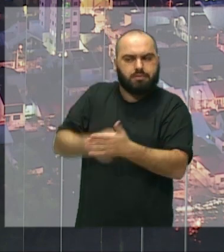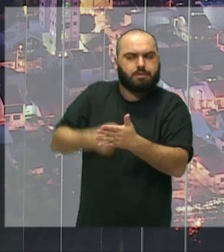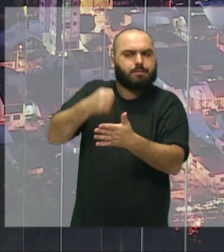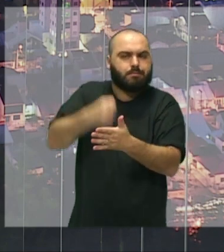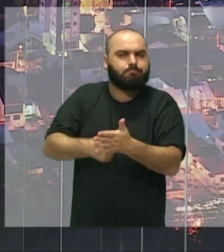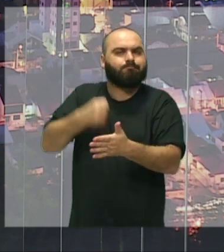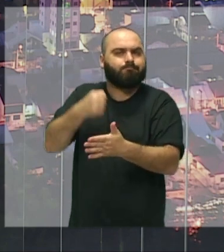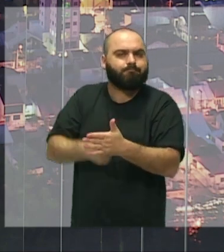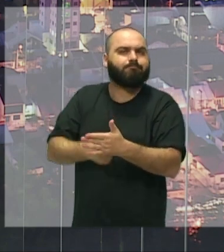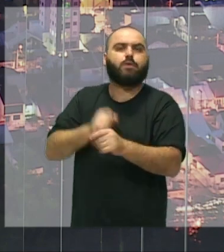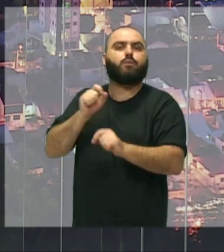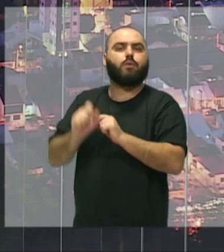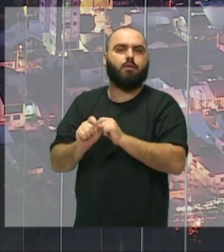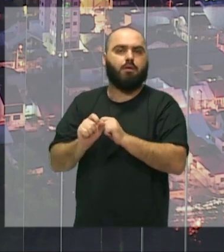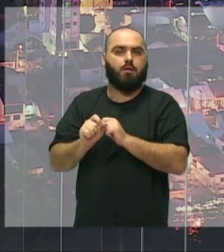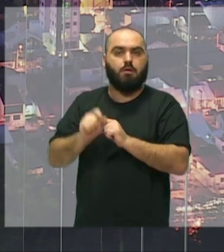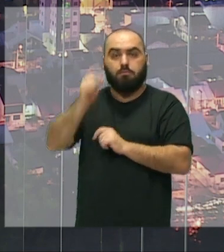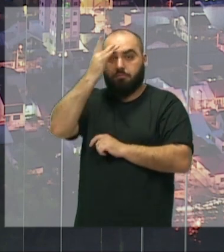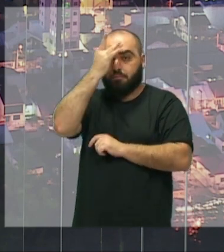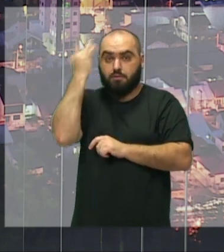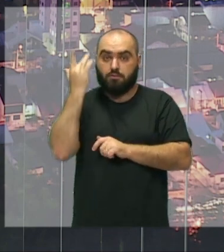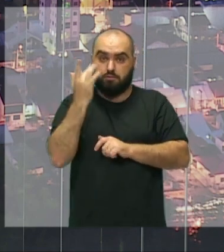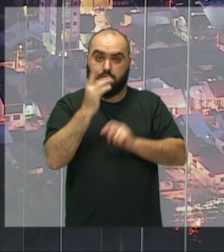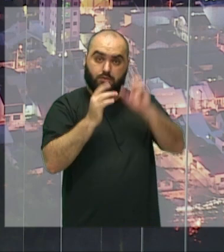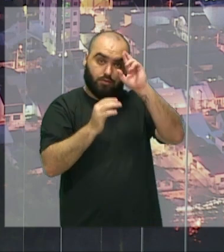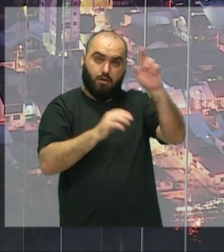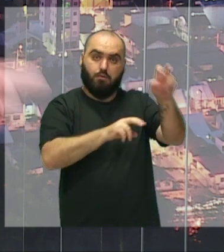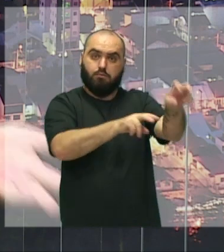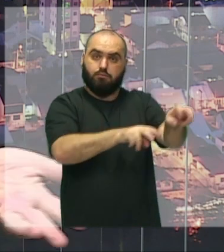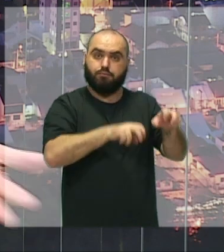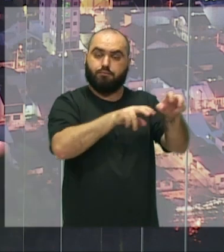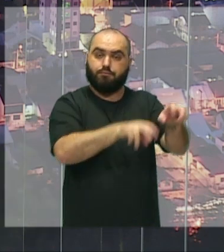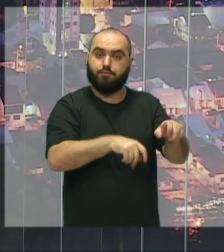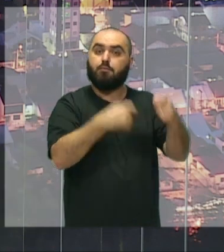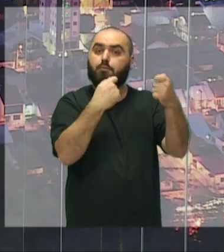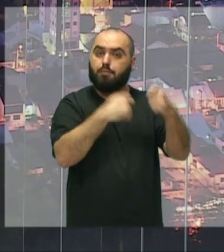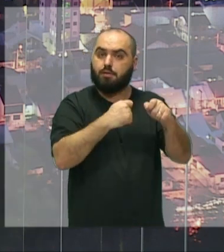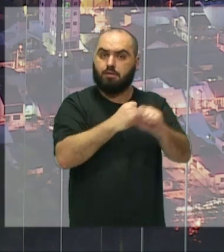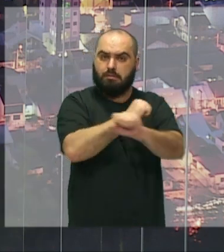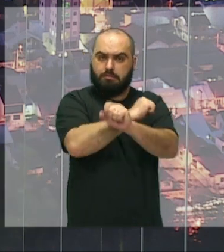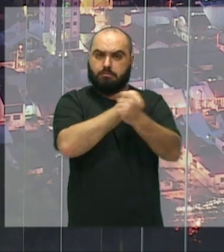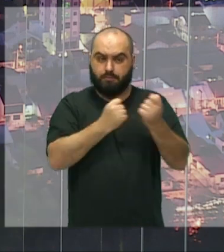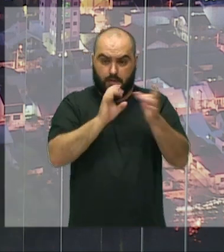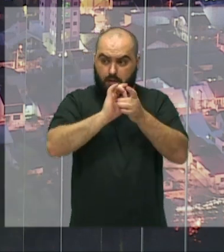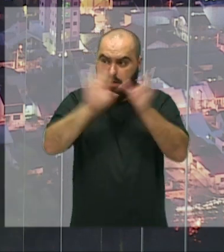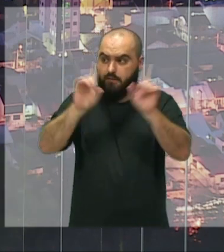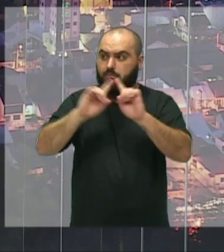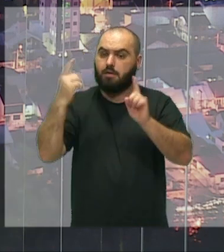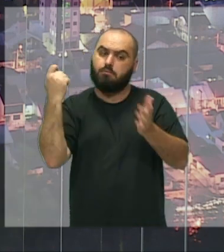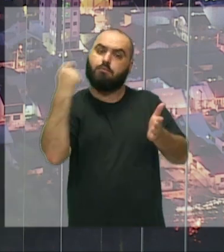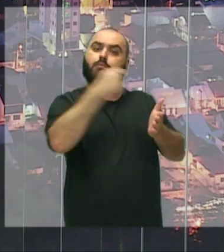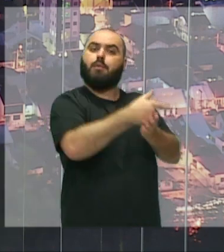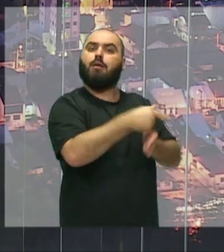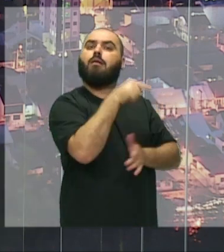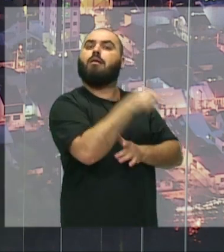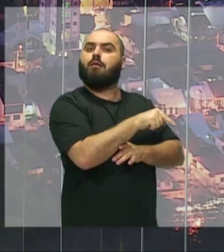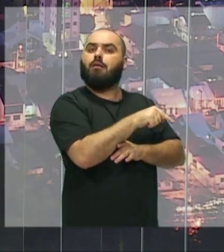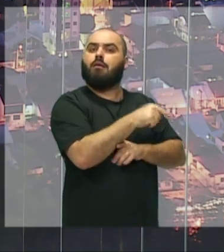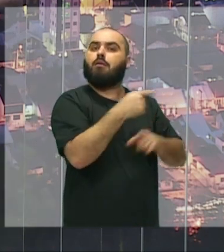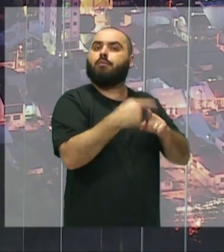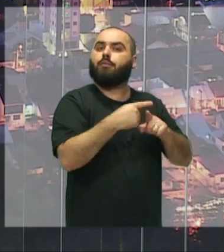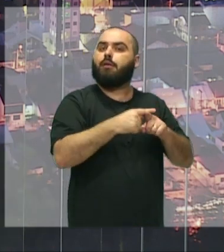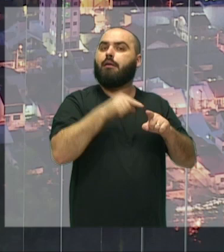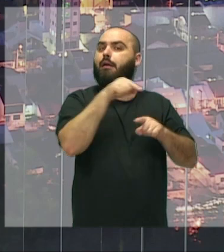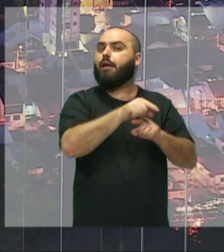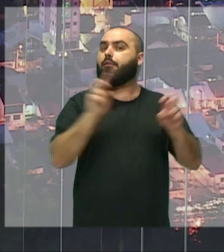que os fazendeiros fossem indenizados, né, por terem feito o investimento